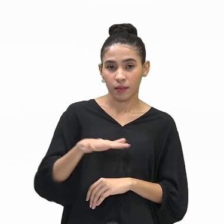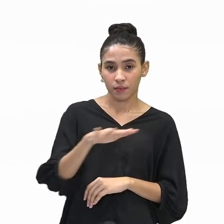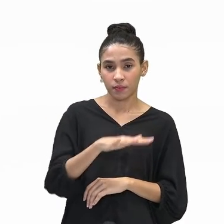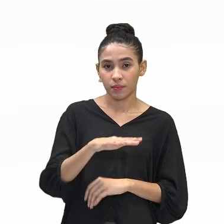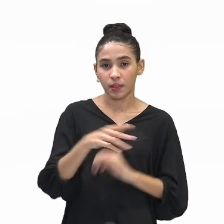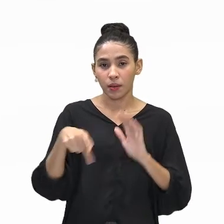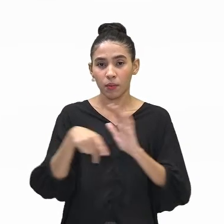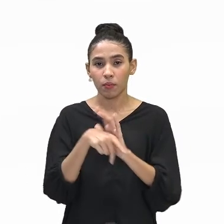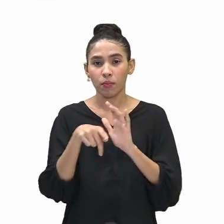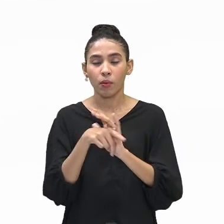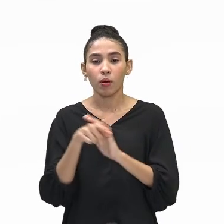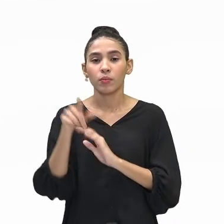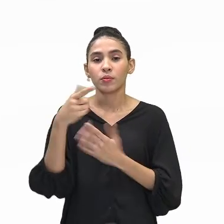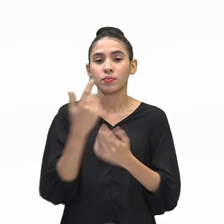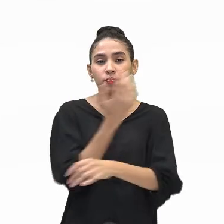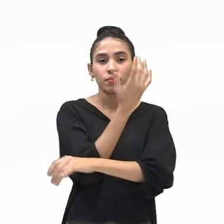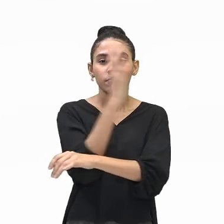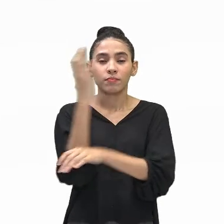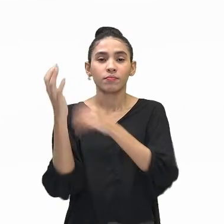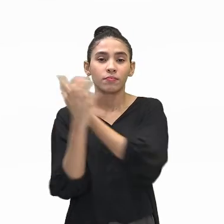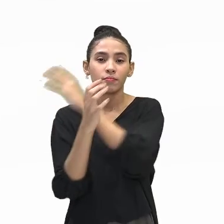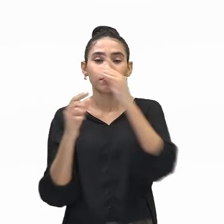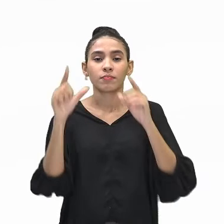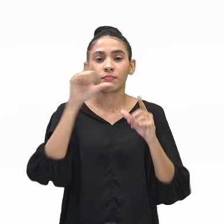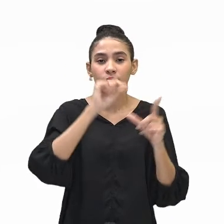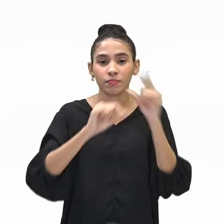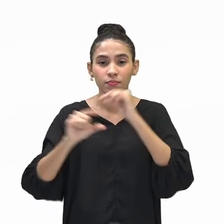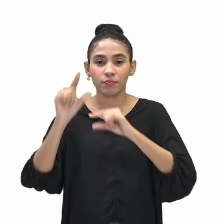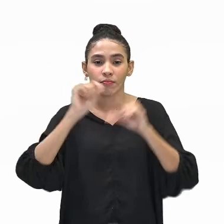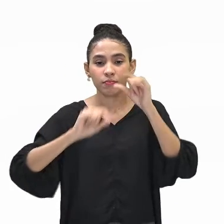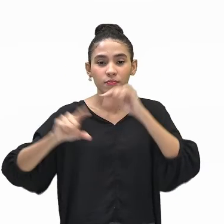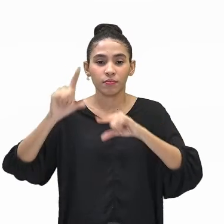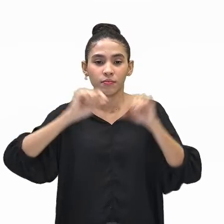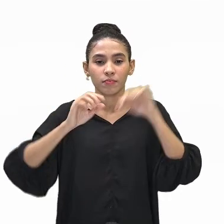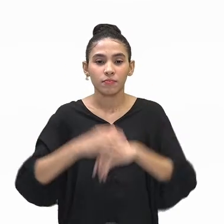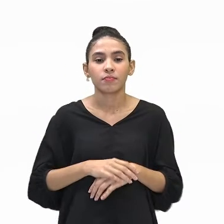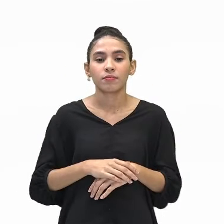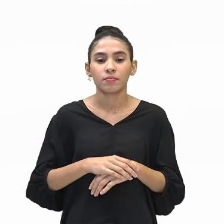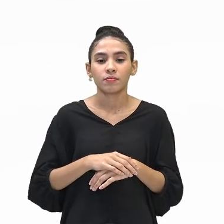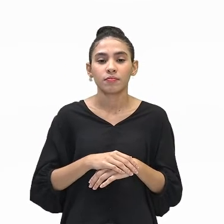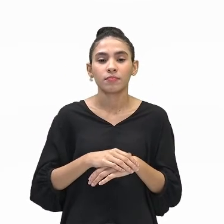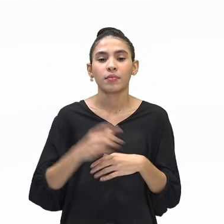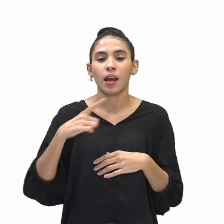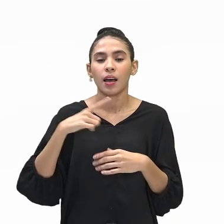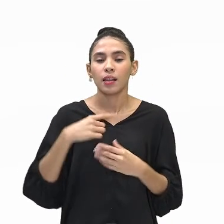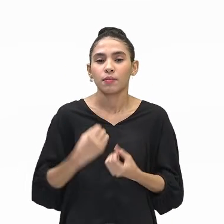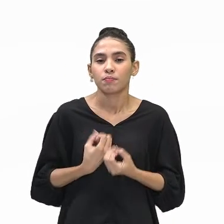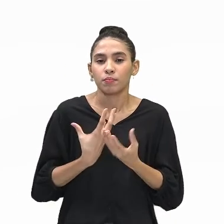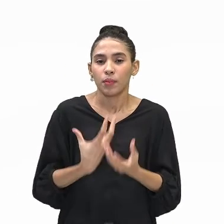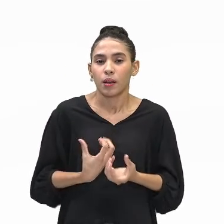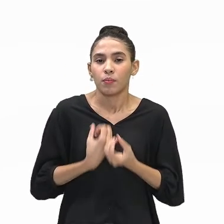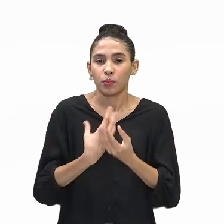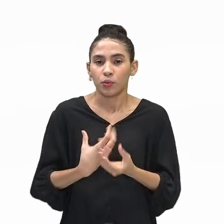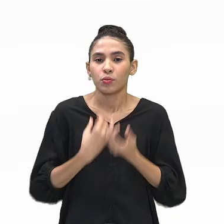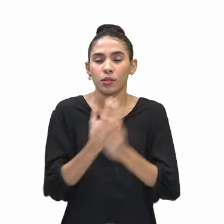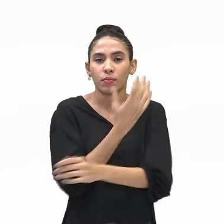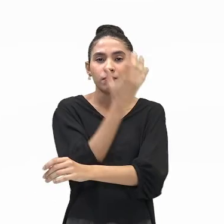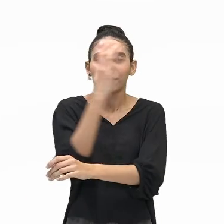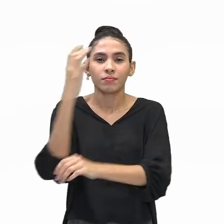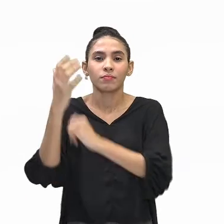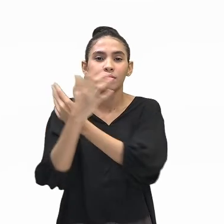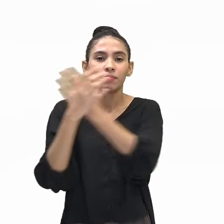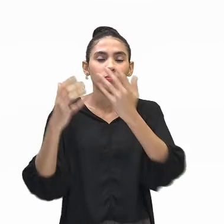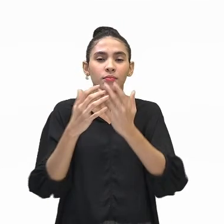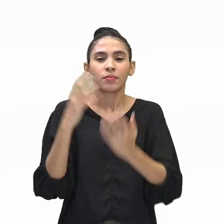aos leves passarinhos. Tece o emaranhadíssimo arvoredo, verdes, irregulares